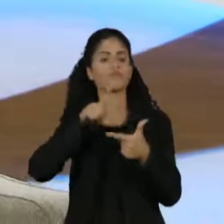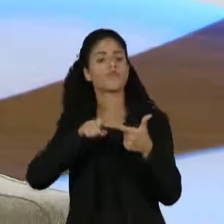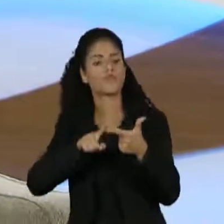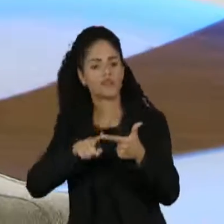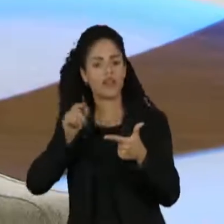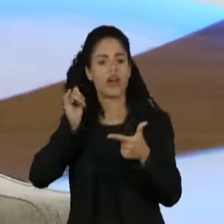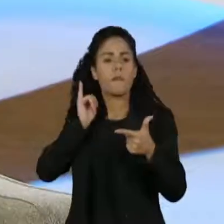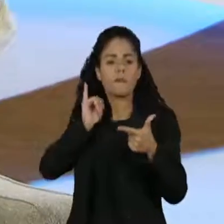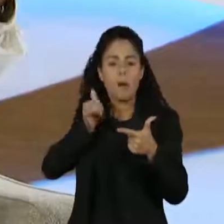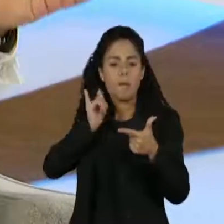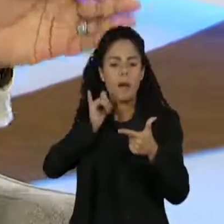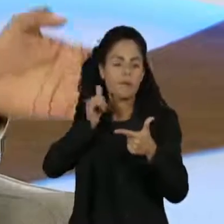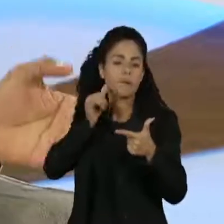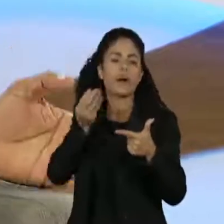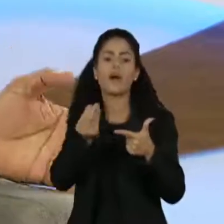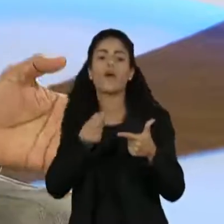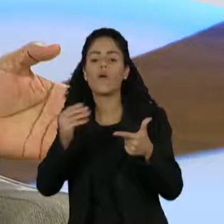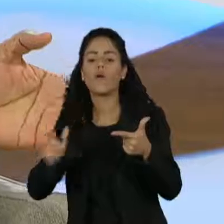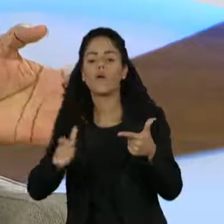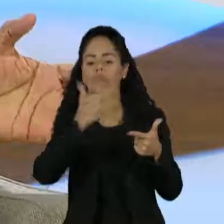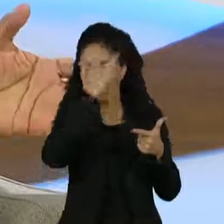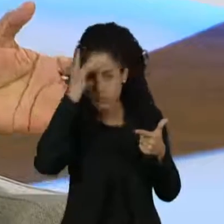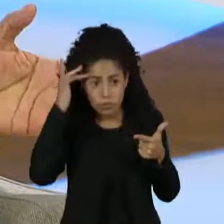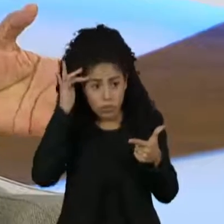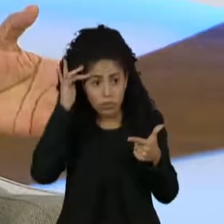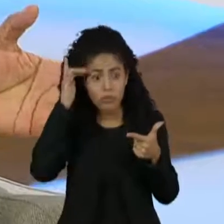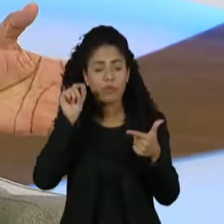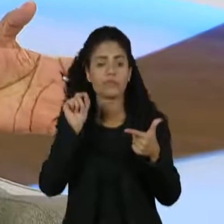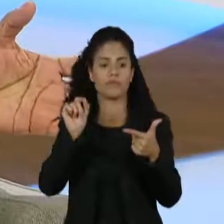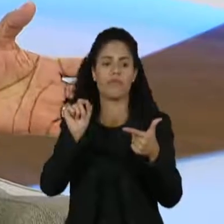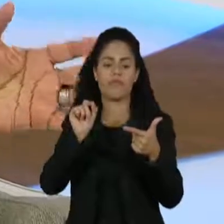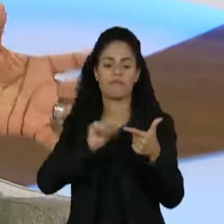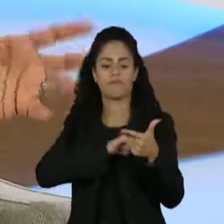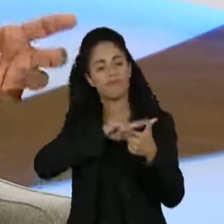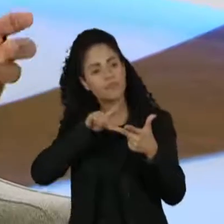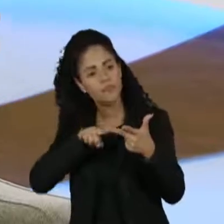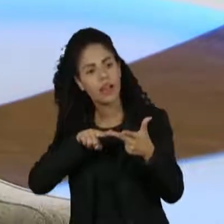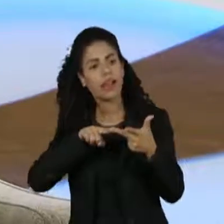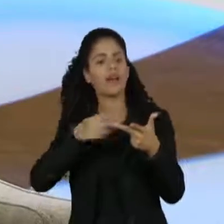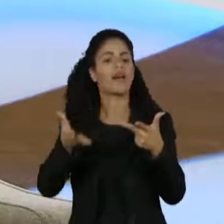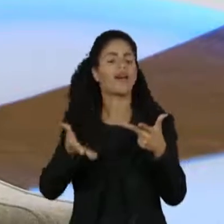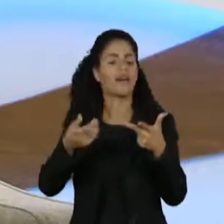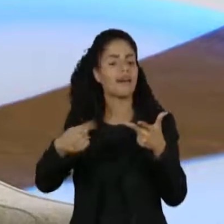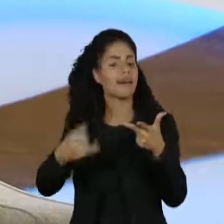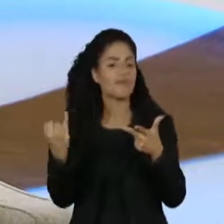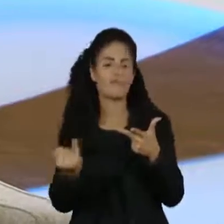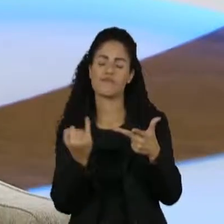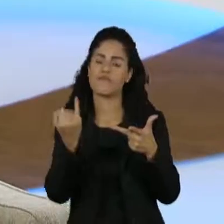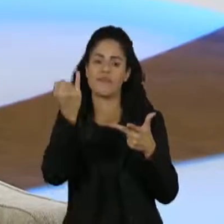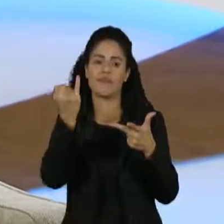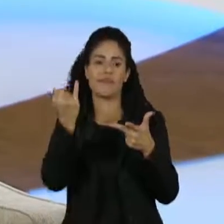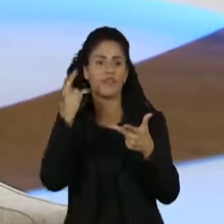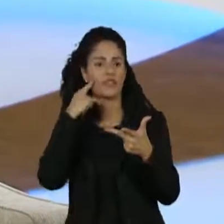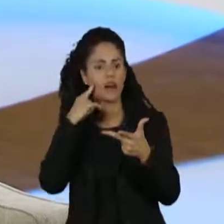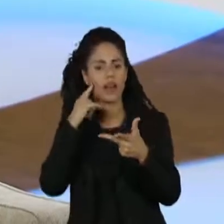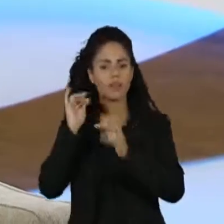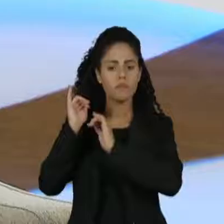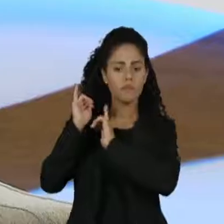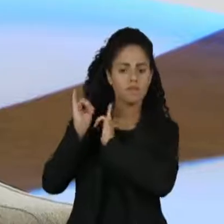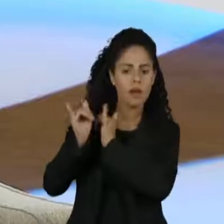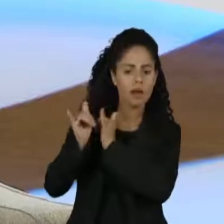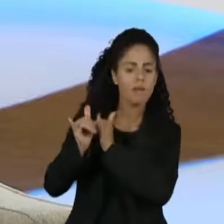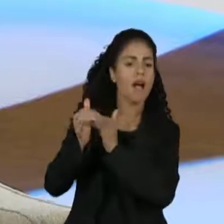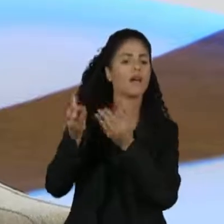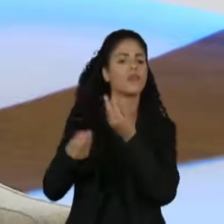contar essas histórias aonde as pessoas que são negras são necessárias para contar a construção dessa